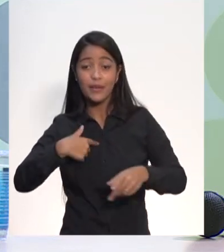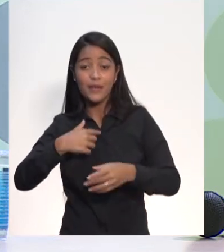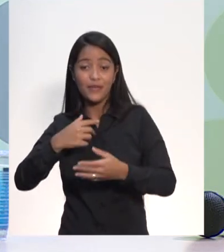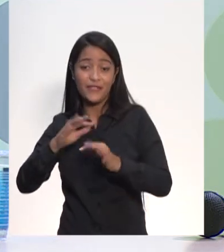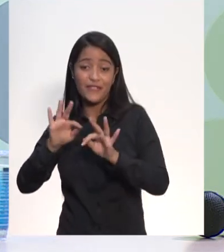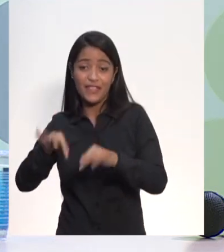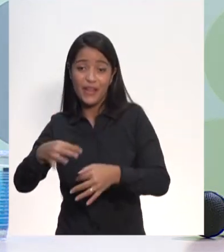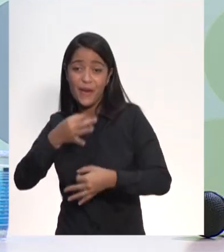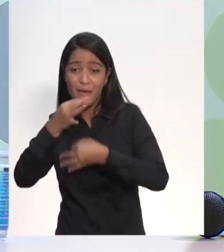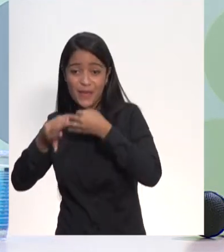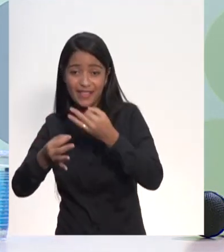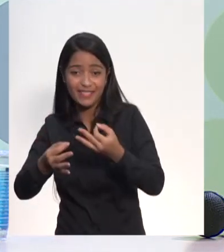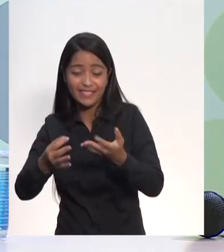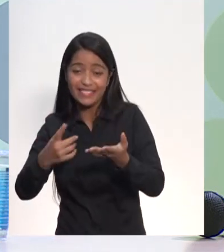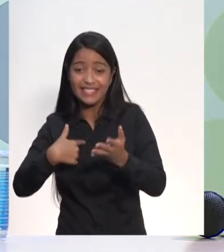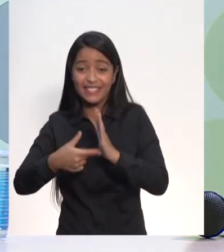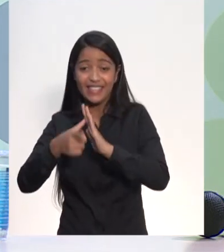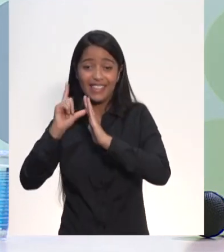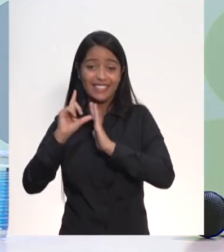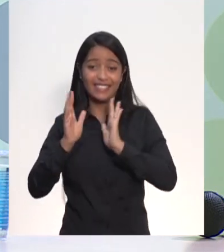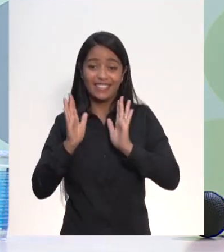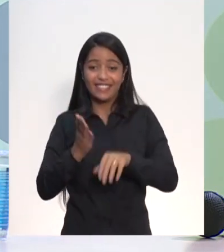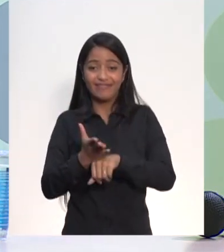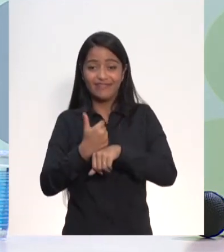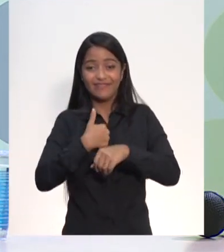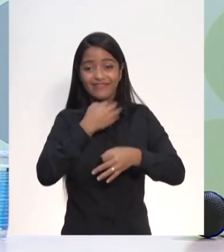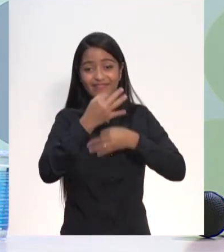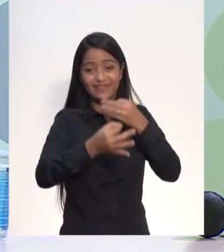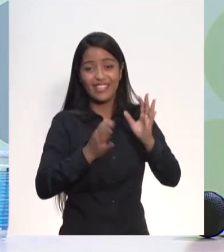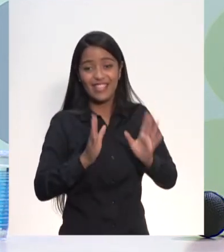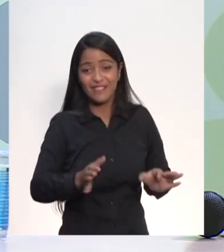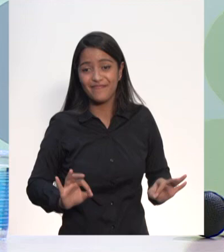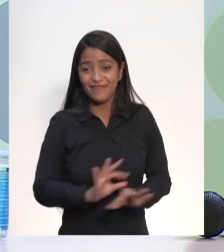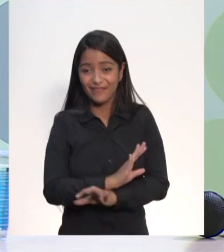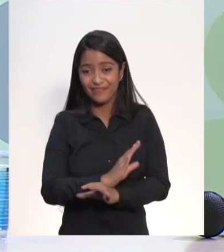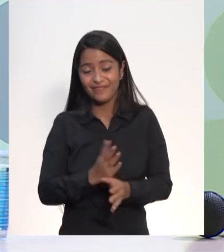fazendo já na interação com vocês. Eu vou passar agora para o